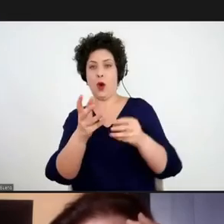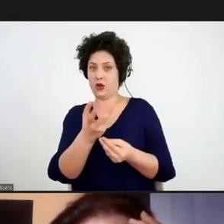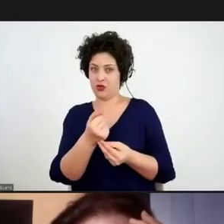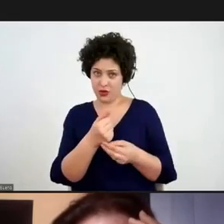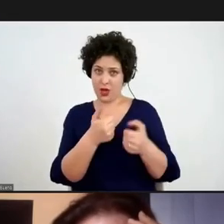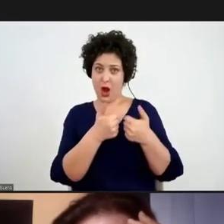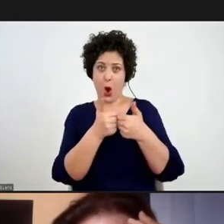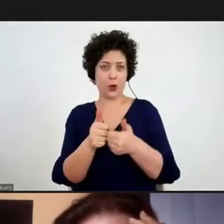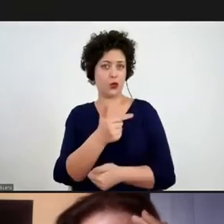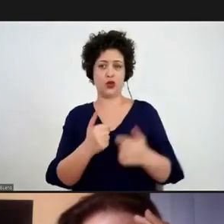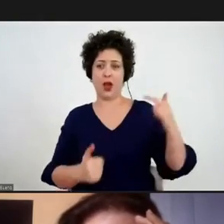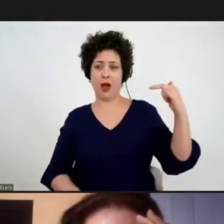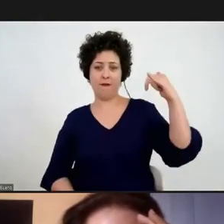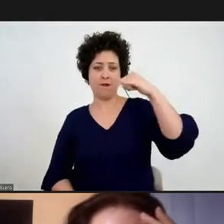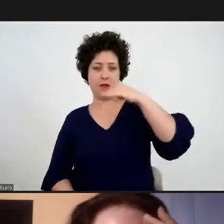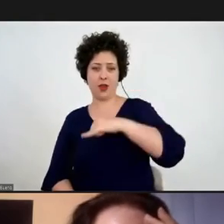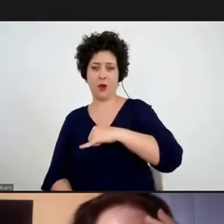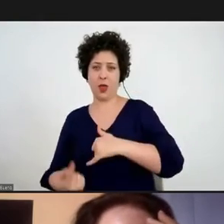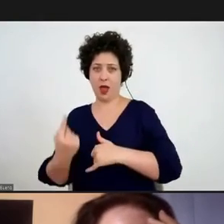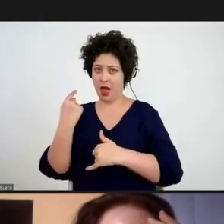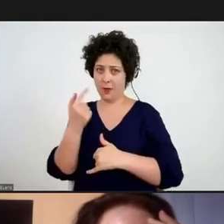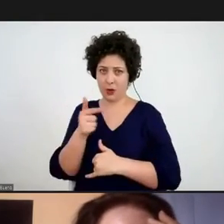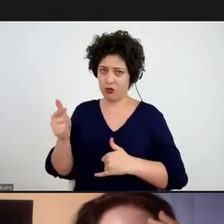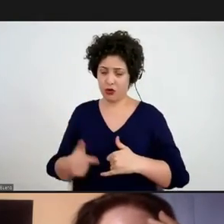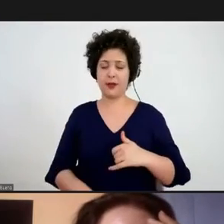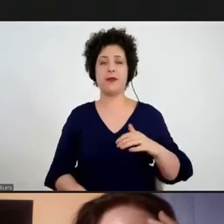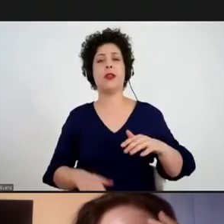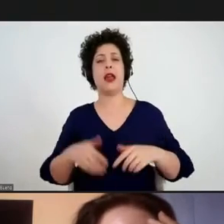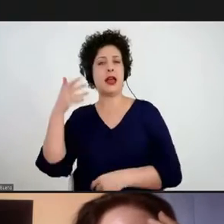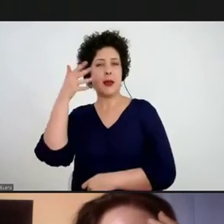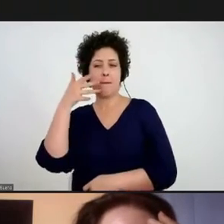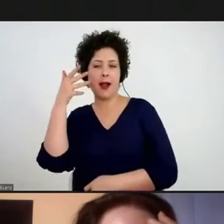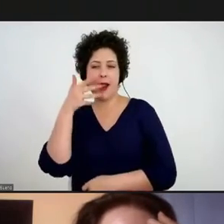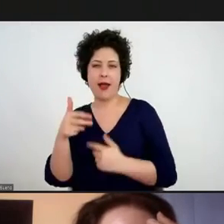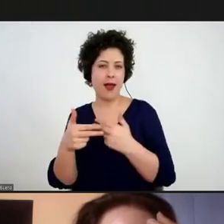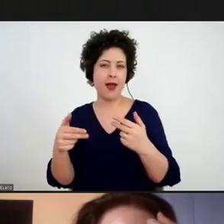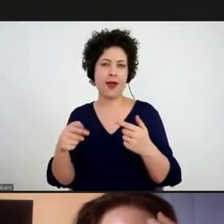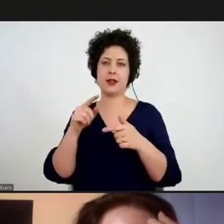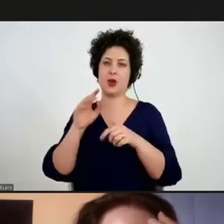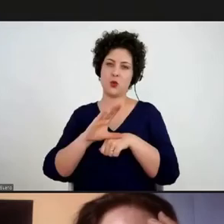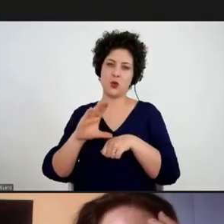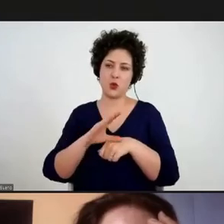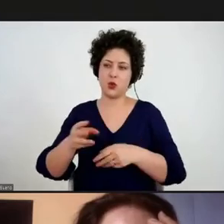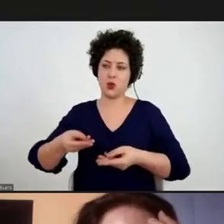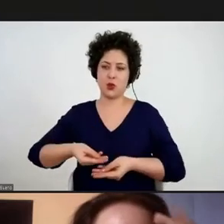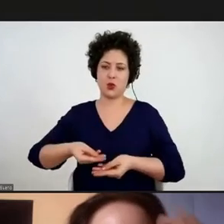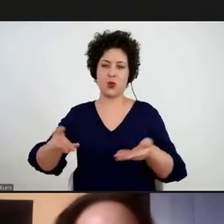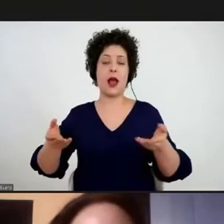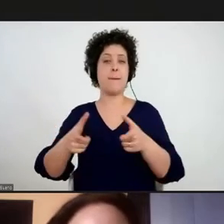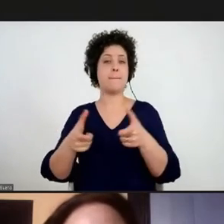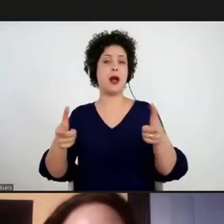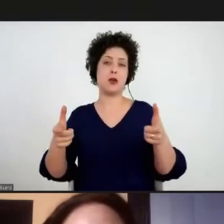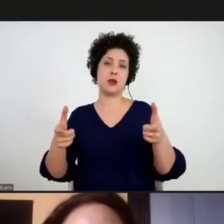também avião na época, e essas palestras, esses cursos eram ofertados, na maioria